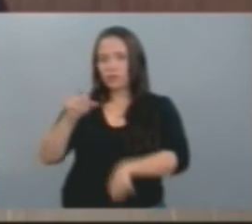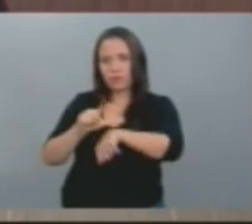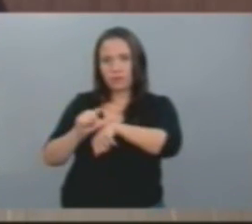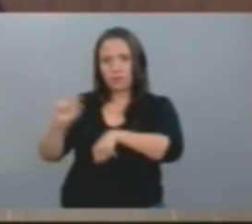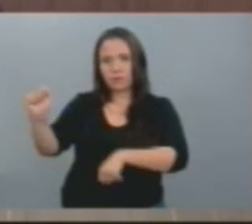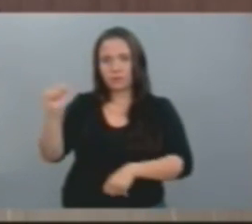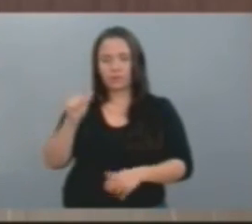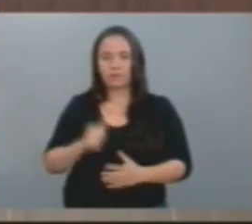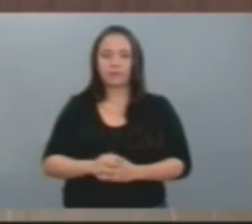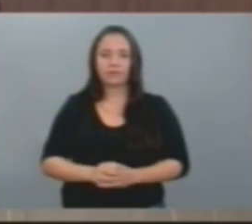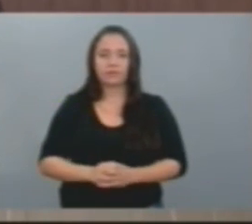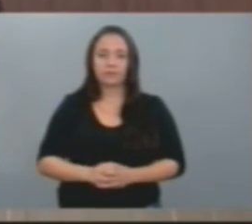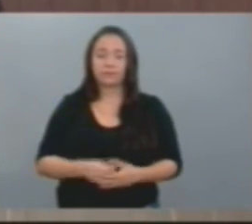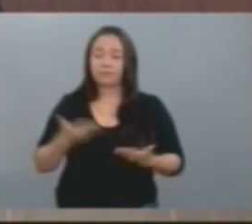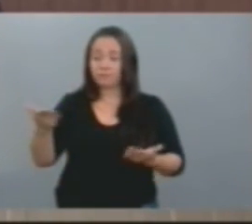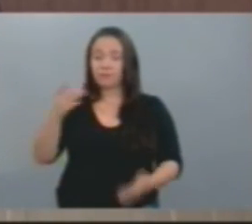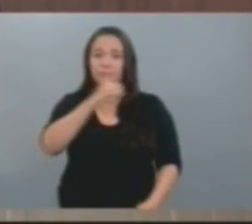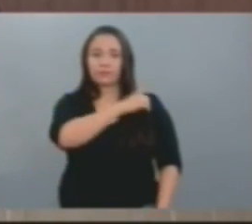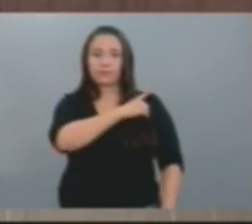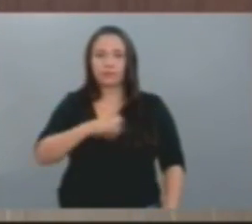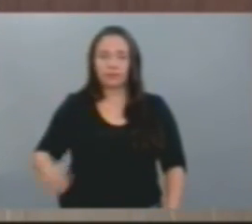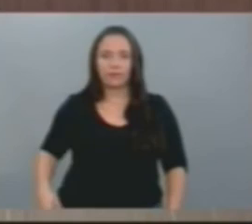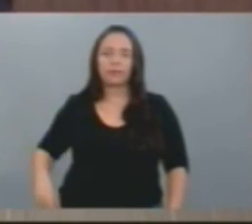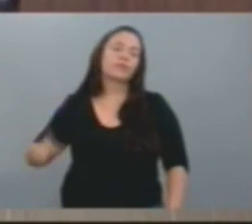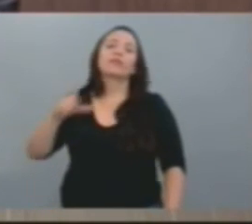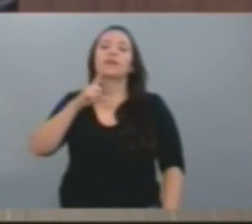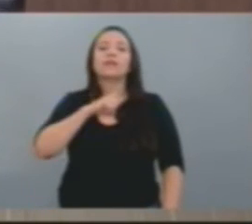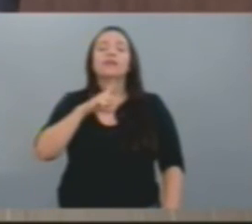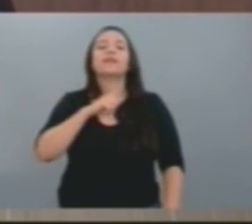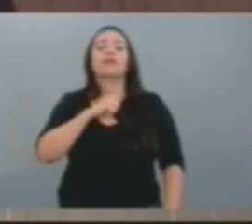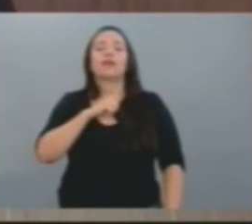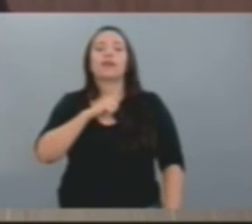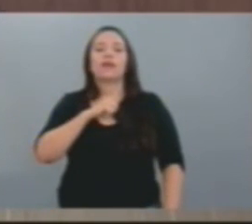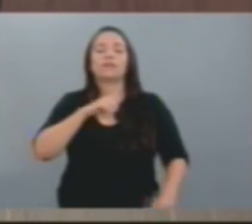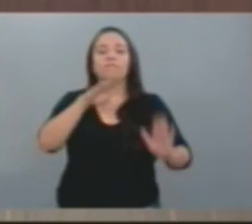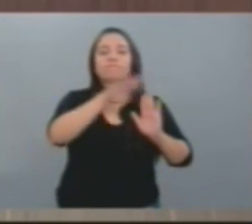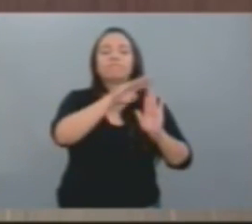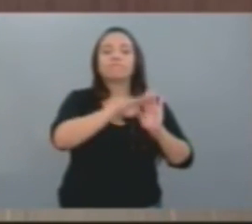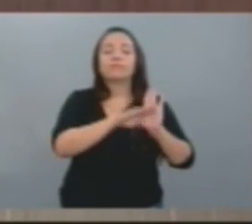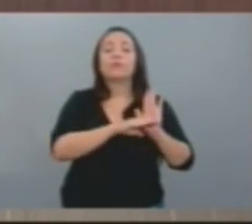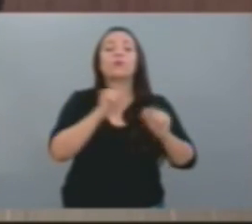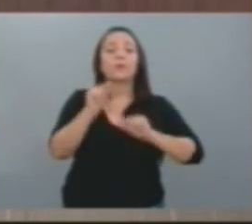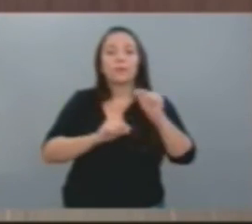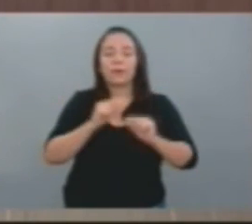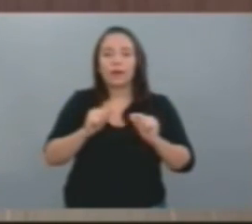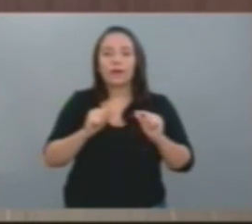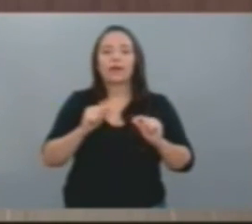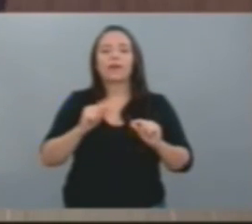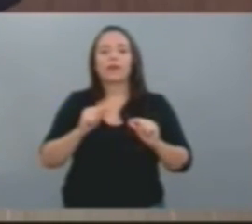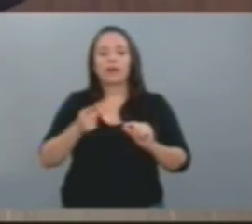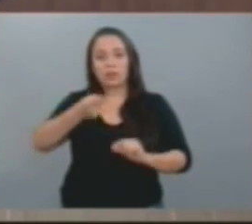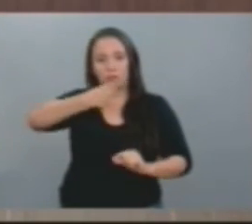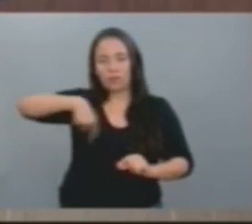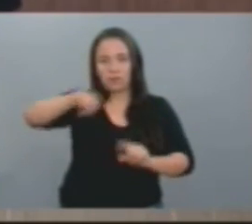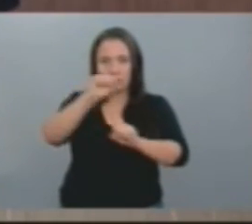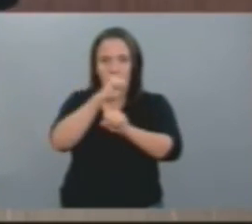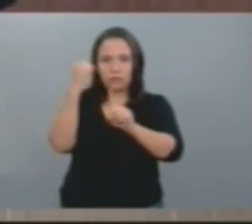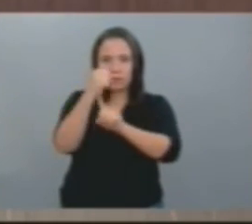seguinte: deputado, existe um princípio constitucional que é o princípio da proporcionalidade. Portanto, veja, é pacífico entre nós